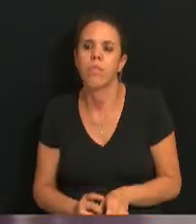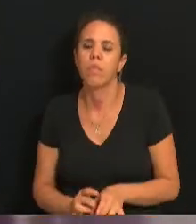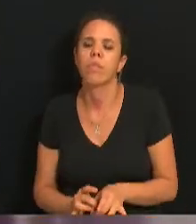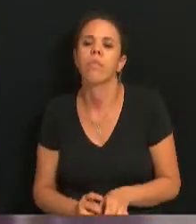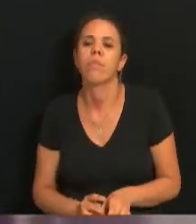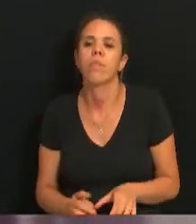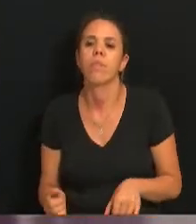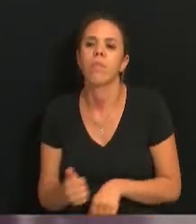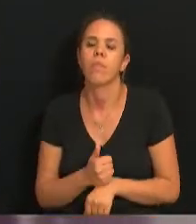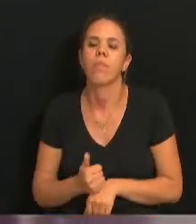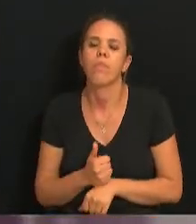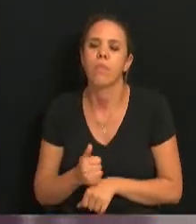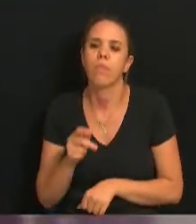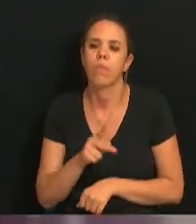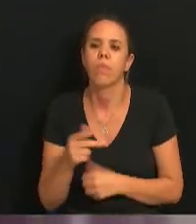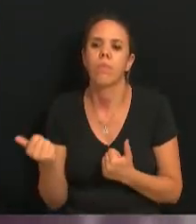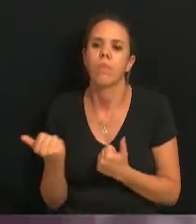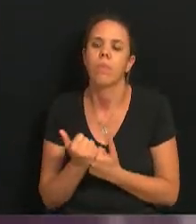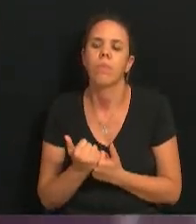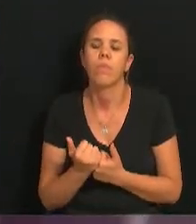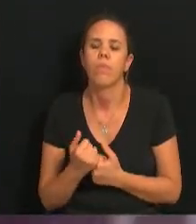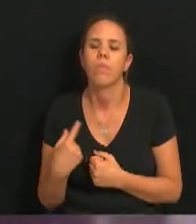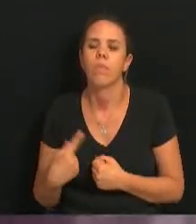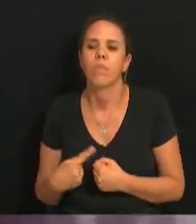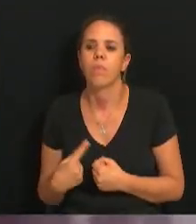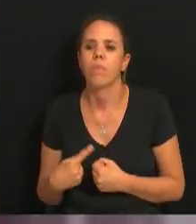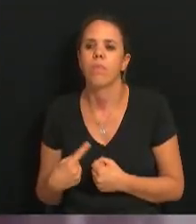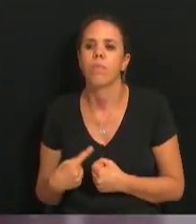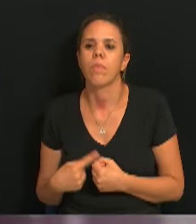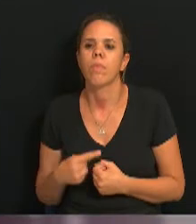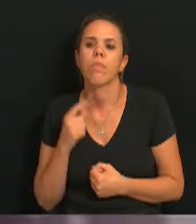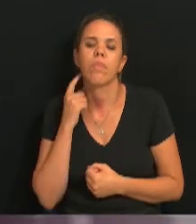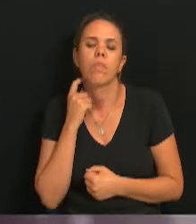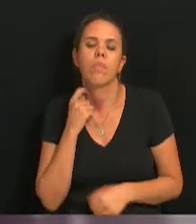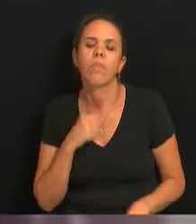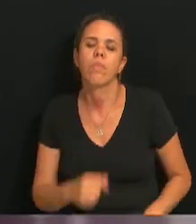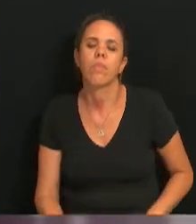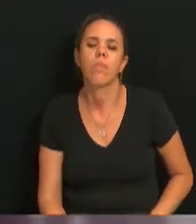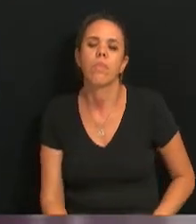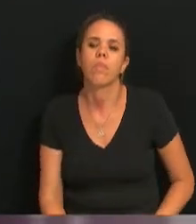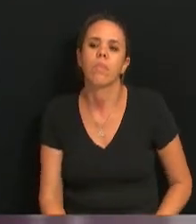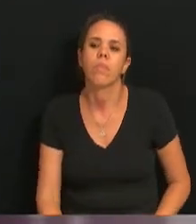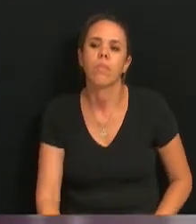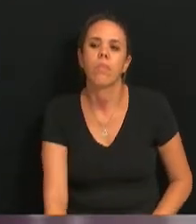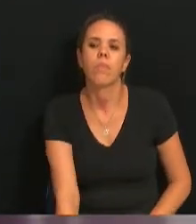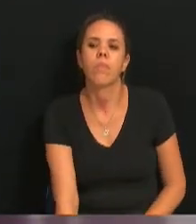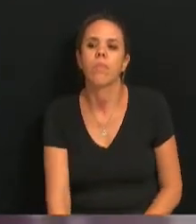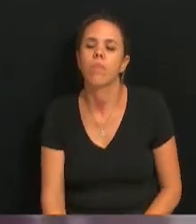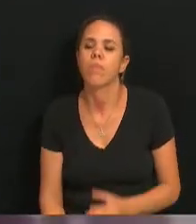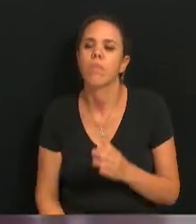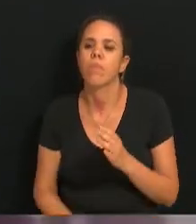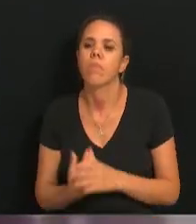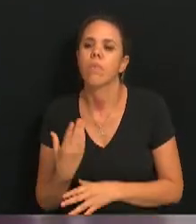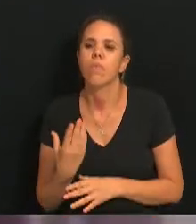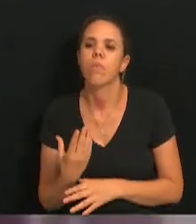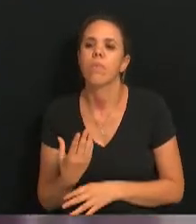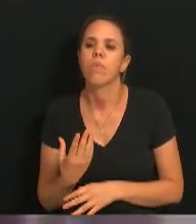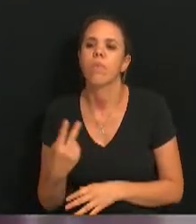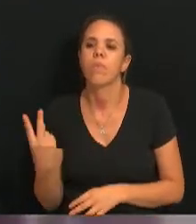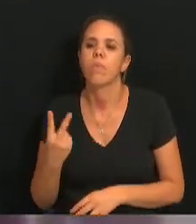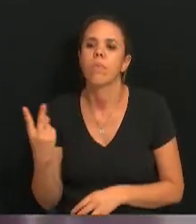professor adjunto na rede municipal é o cargo de professor substituto. Então, o nosso cargo criado aí, e com início